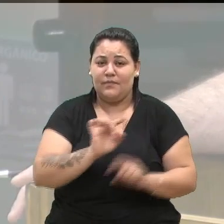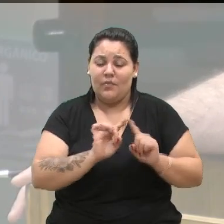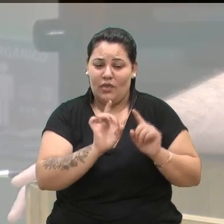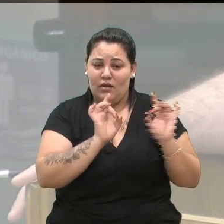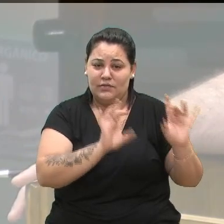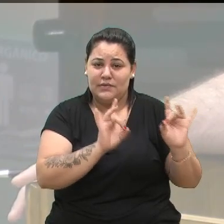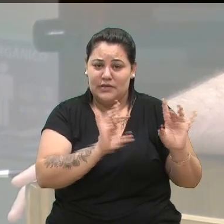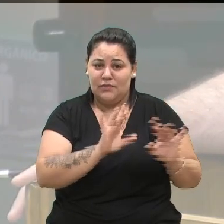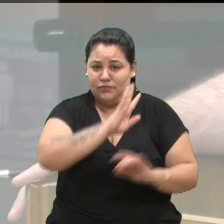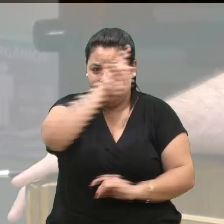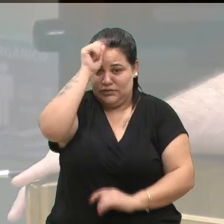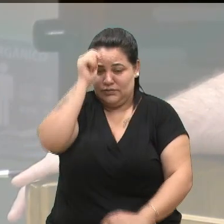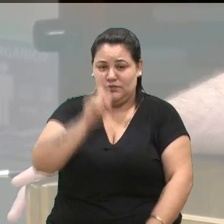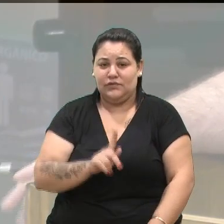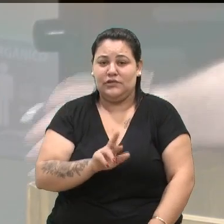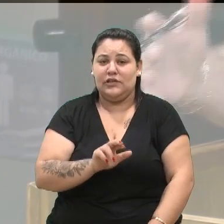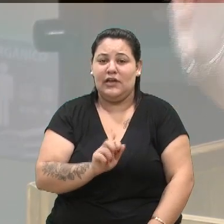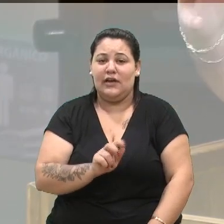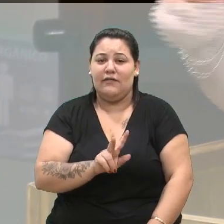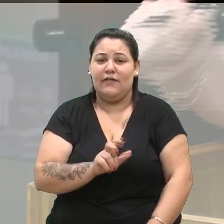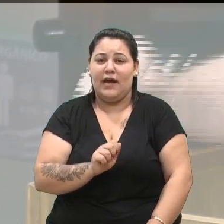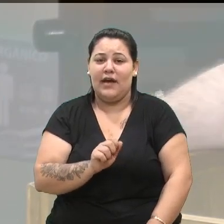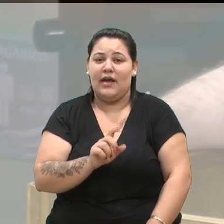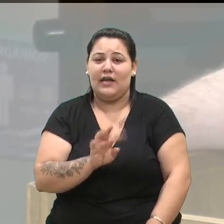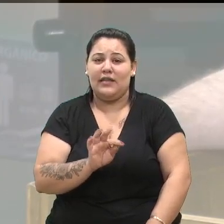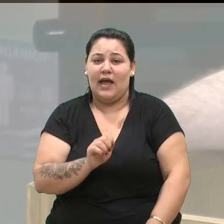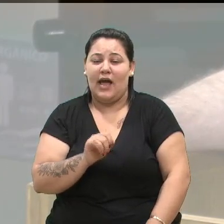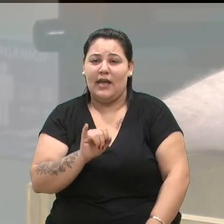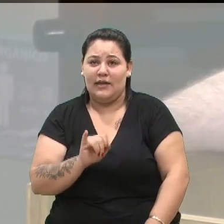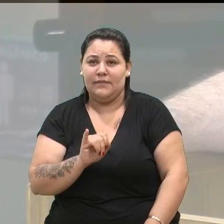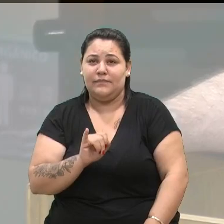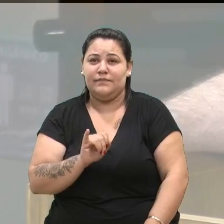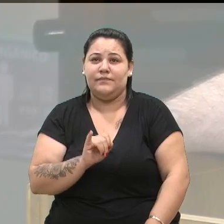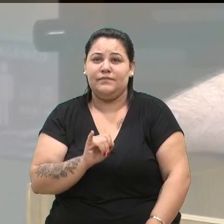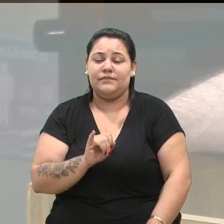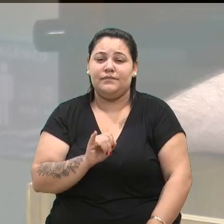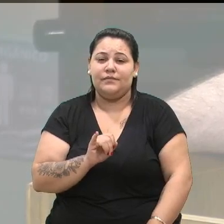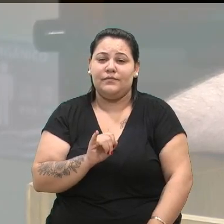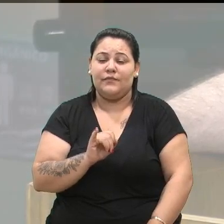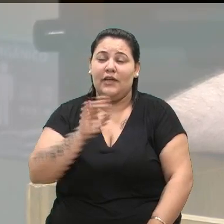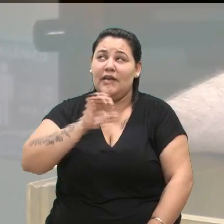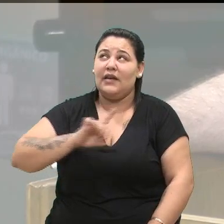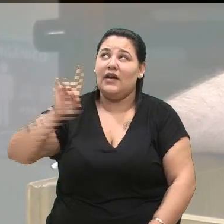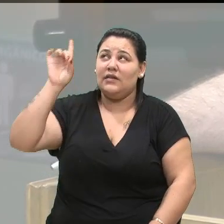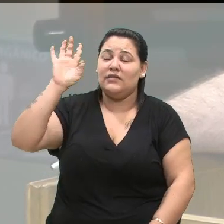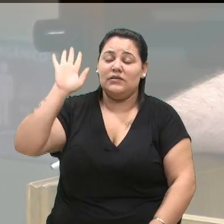de Gravataí, que graças ao bom Deus, o policial está bem.